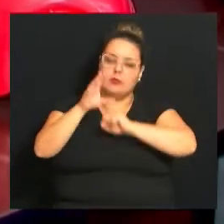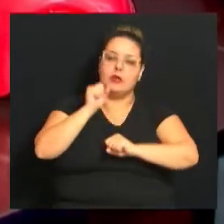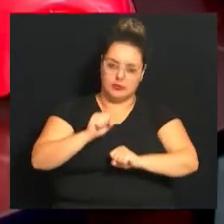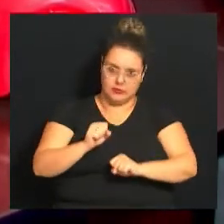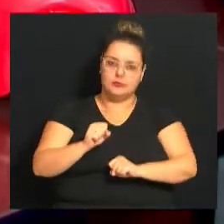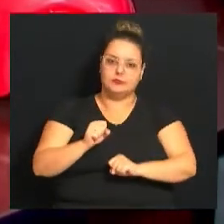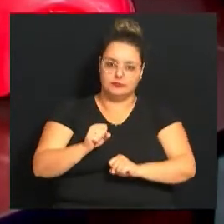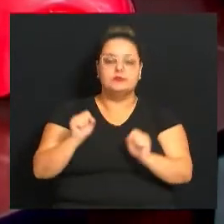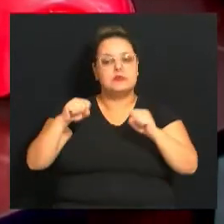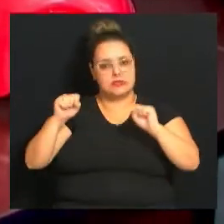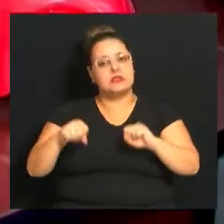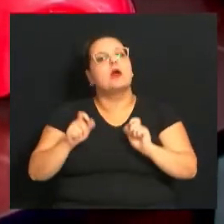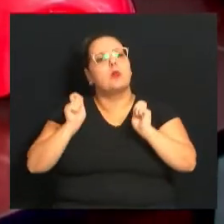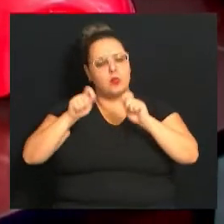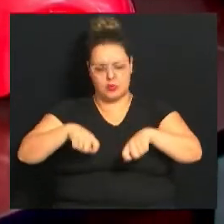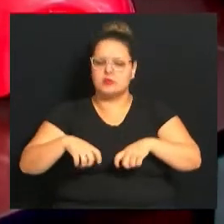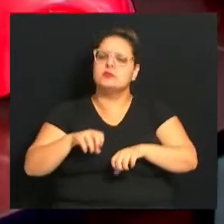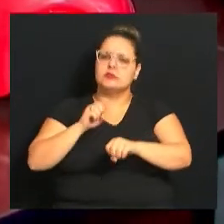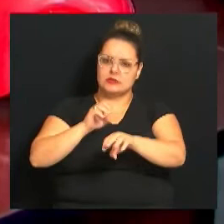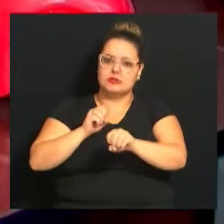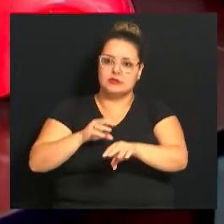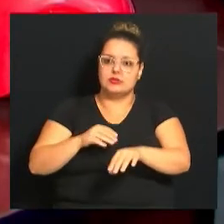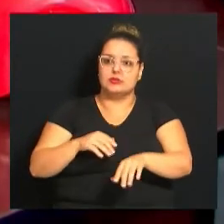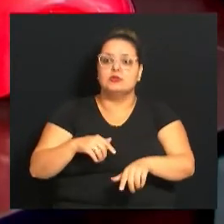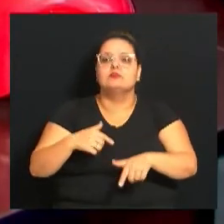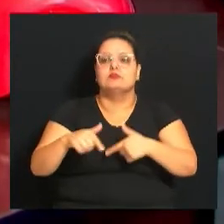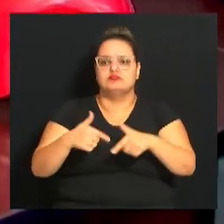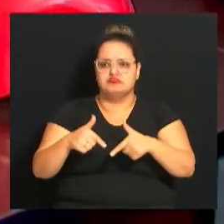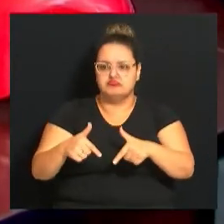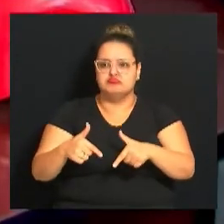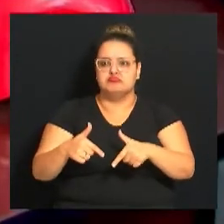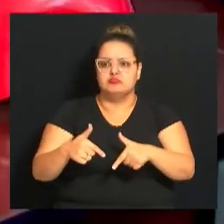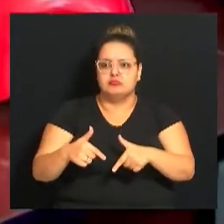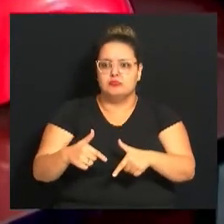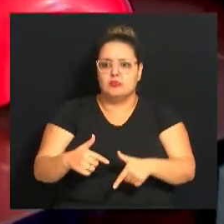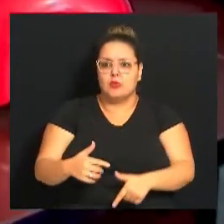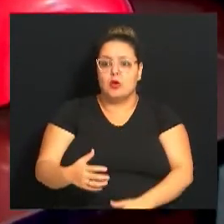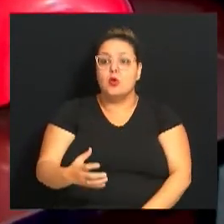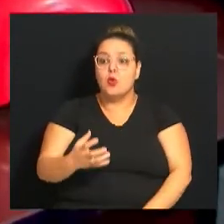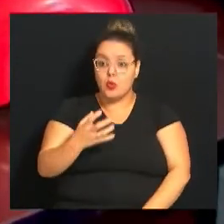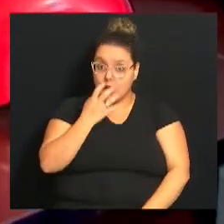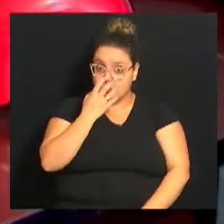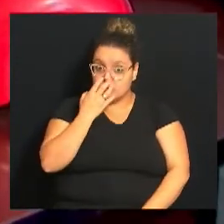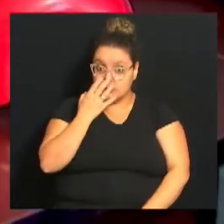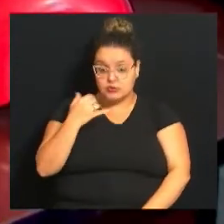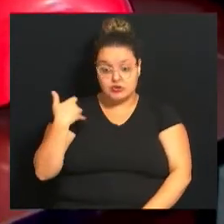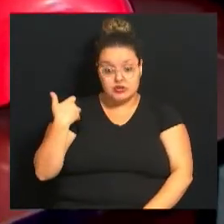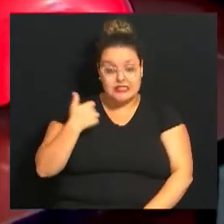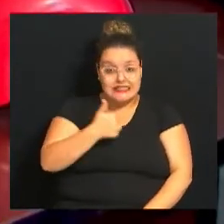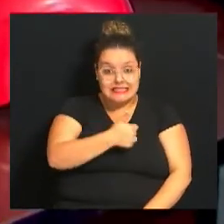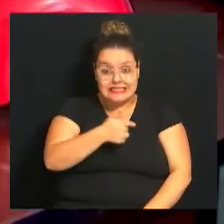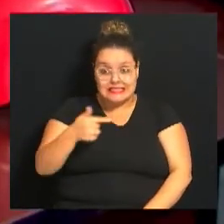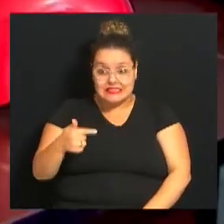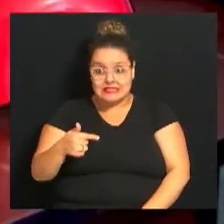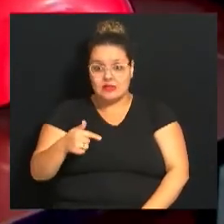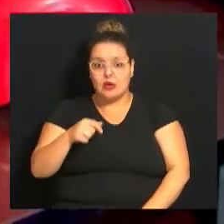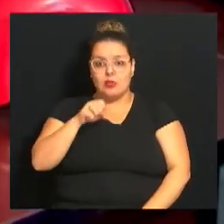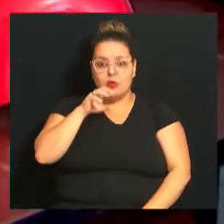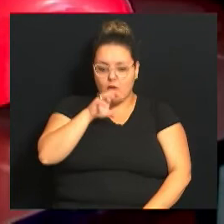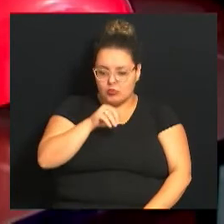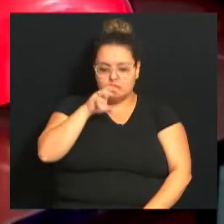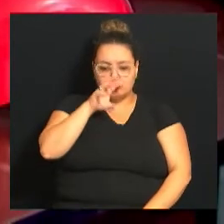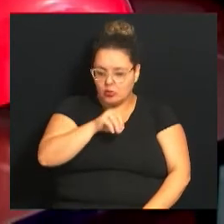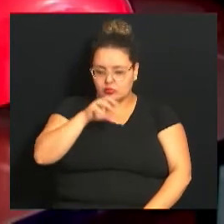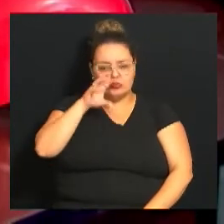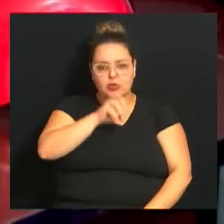possível ensinar. Nós já trabalhamos cães aí, acho que meu recorde foi um poodle de 17 anos, né, com problemas de latido decorrente de uma